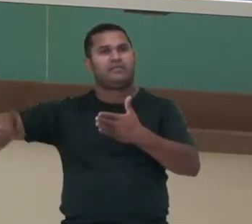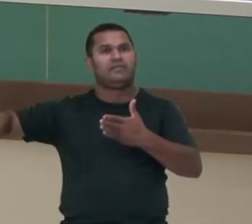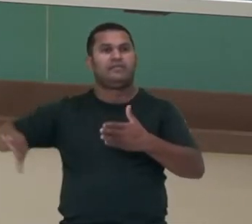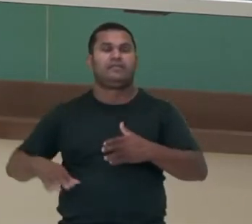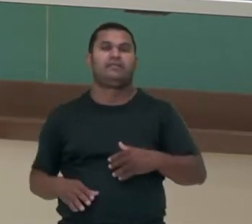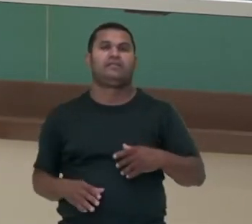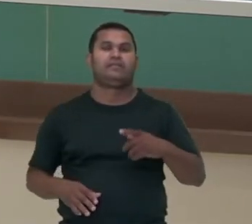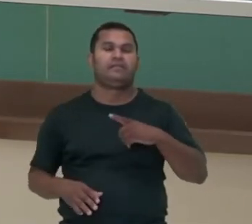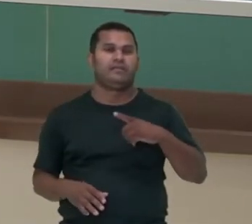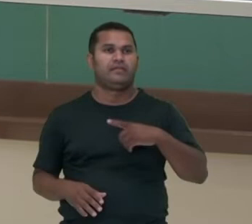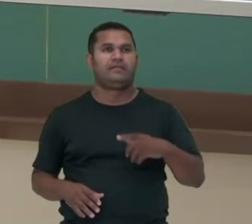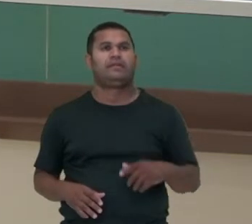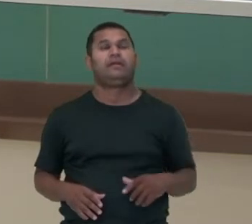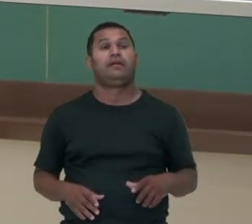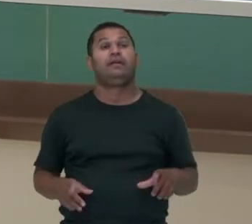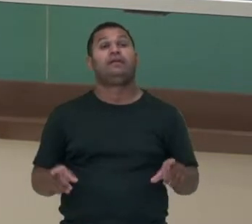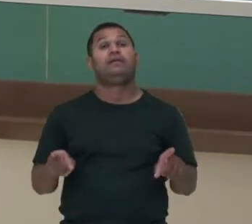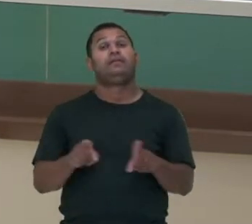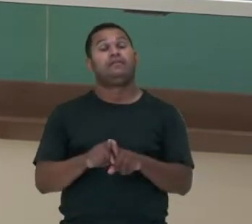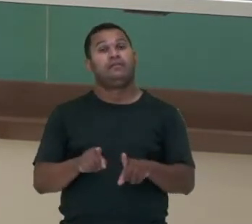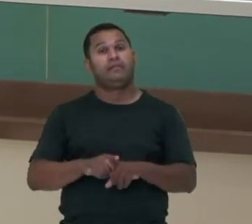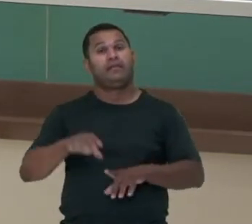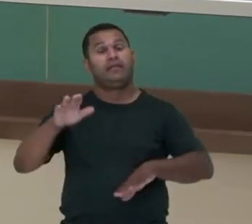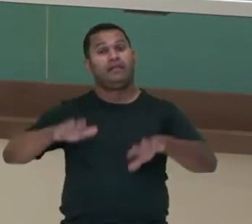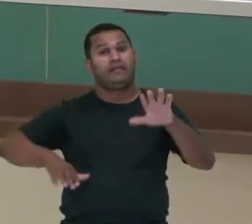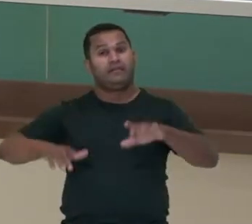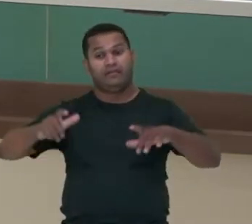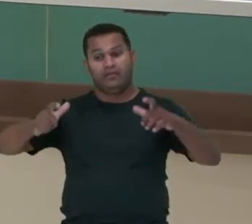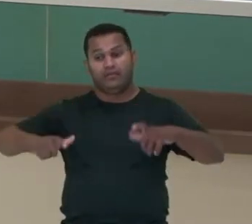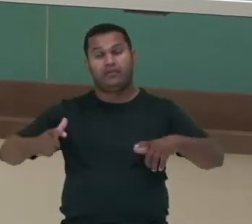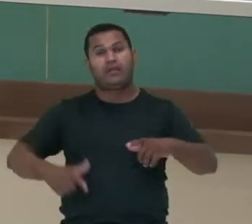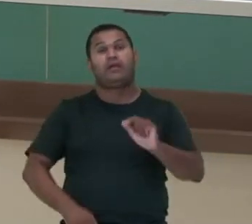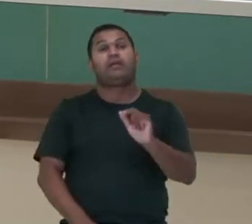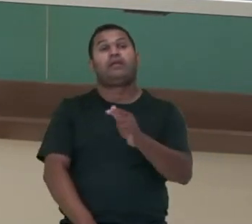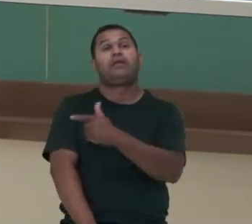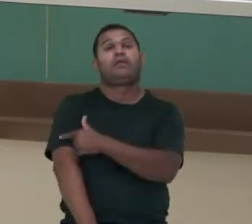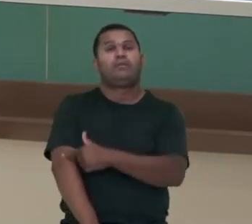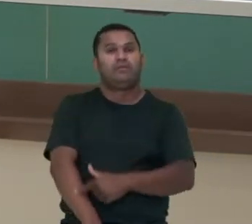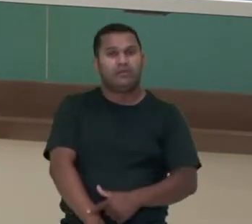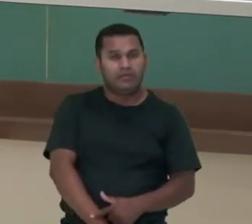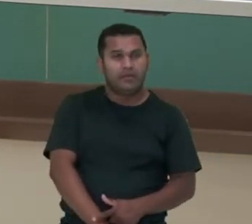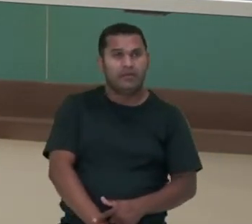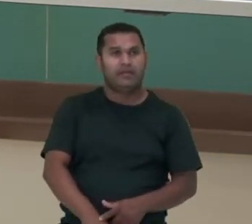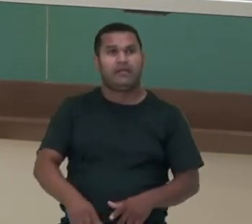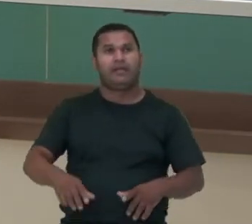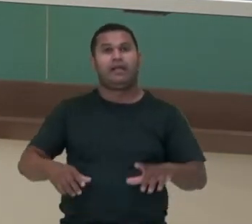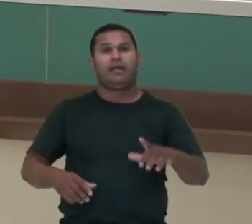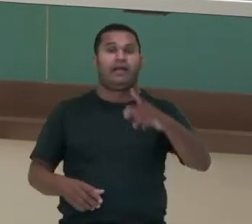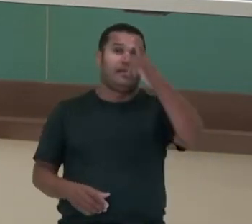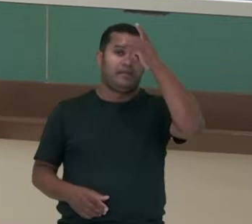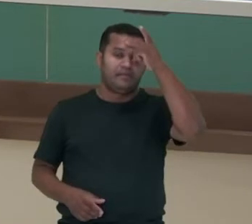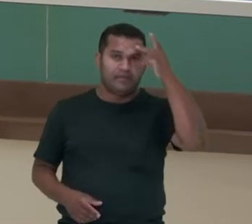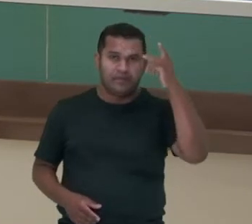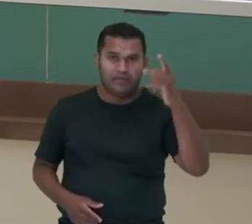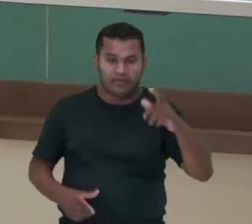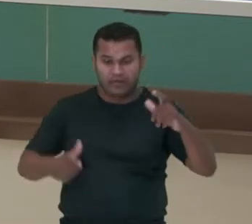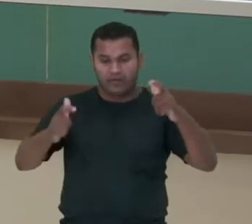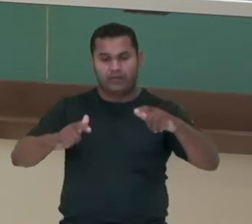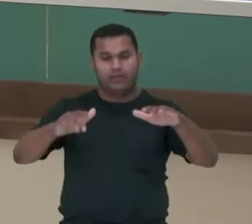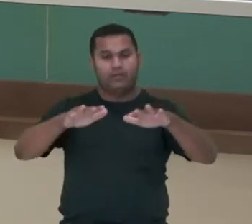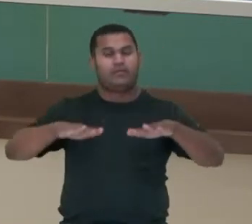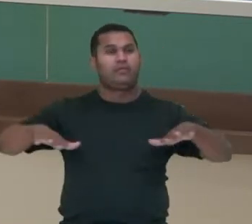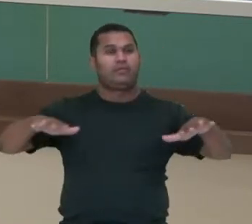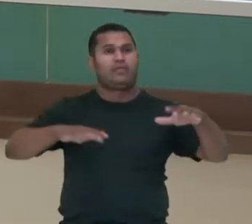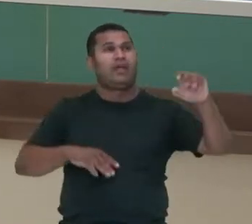exemplo, aqui, quais são os fatores ambientais ali que podem interferir? Exposições aos raios ultravioletas do sol, tá?